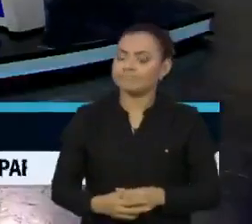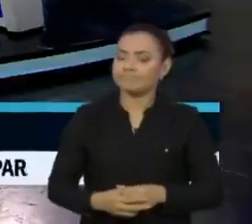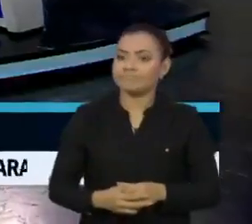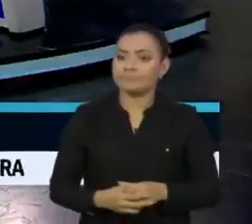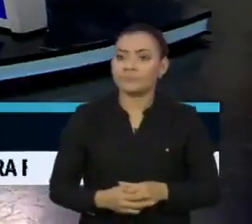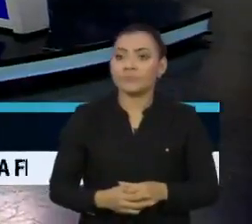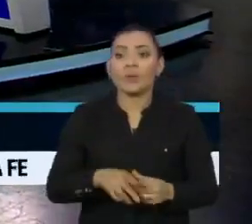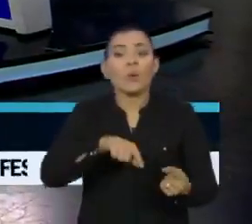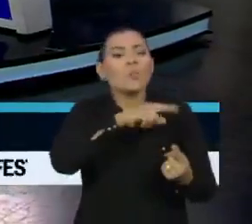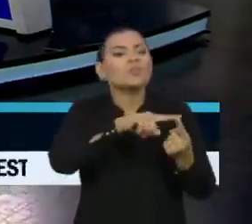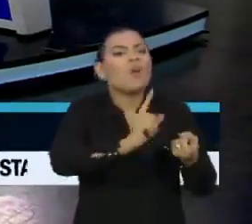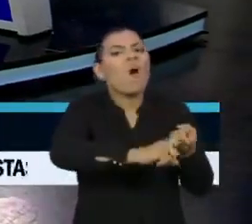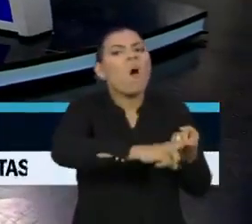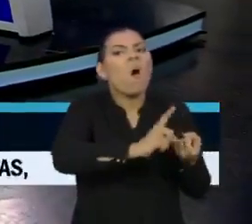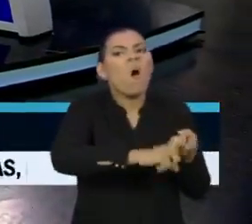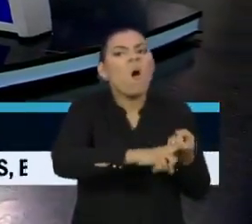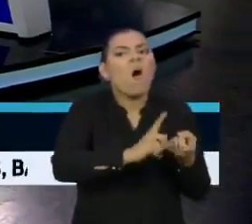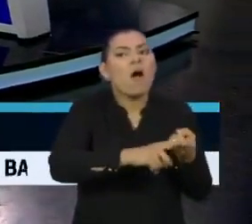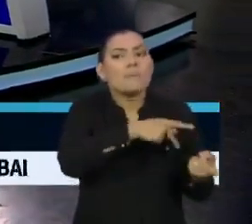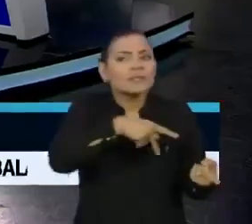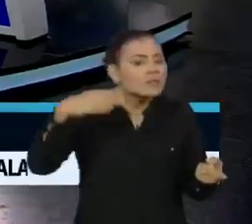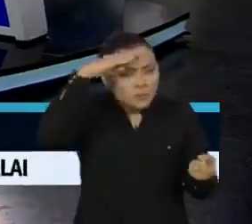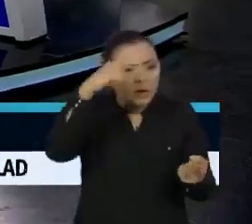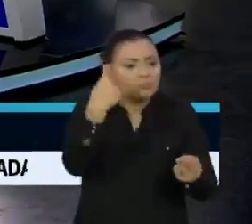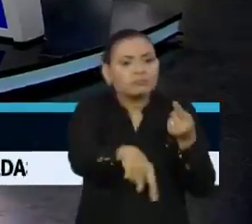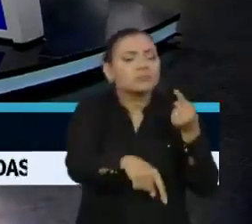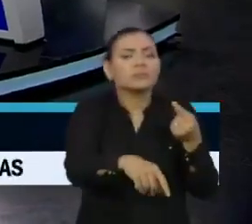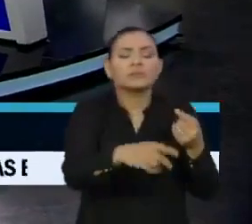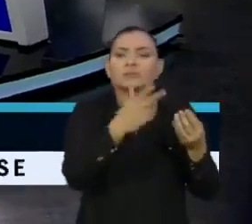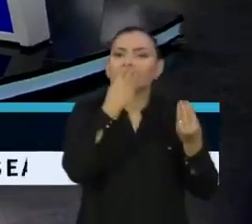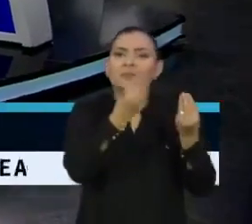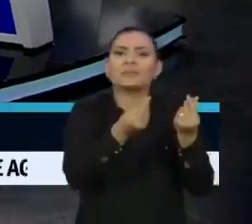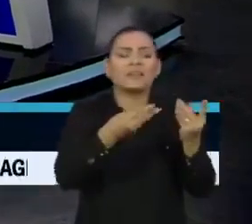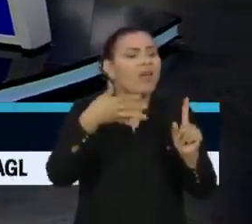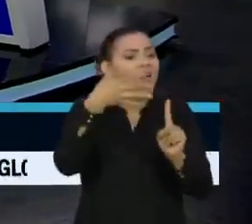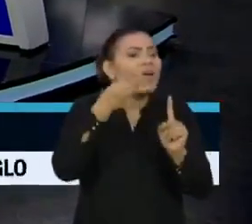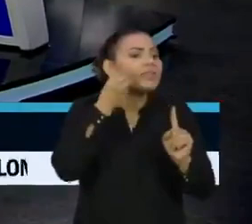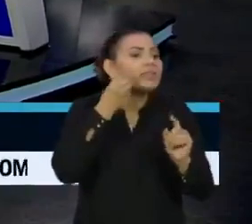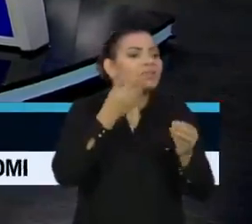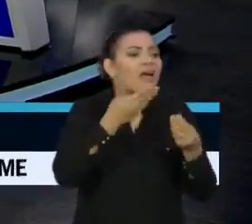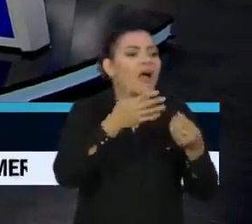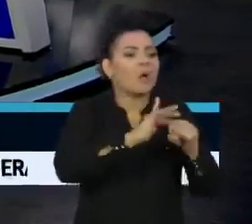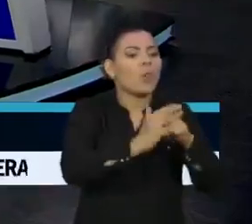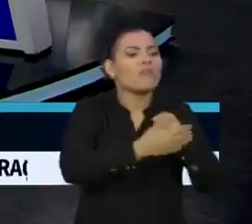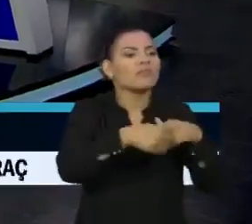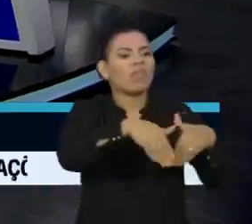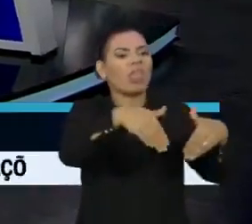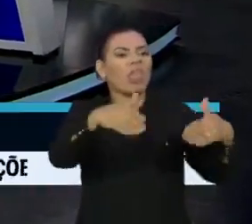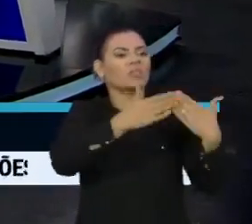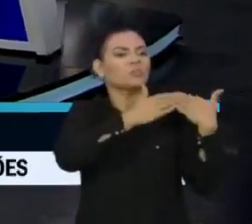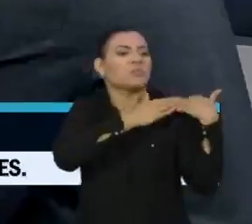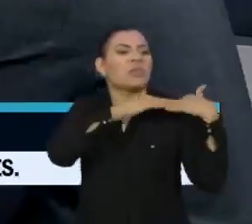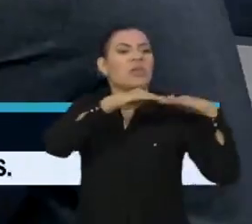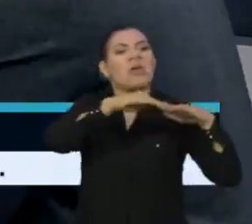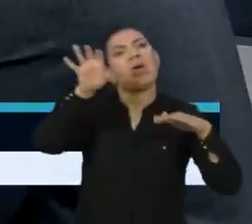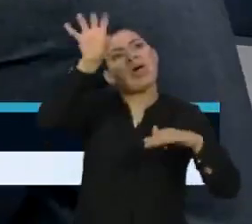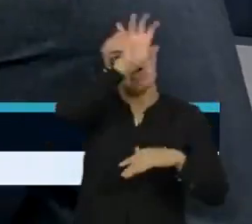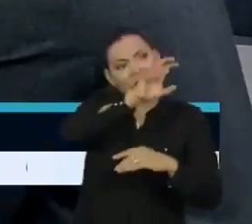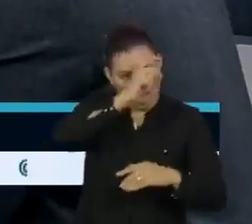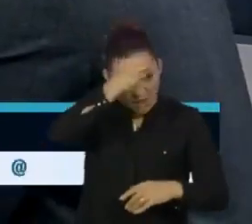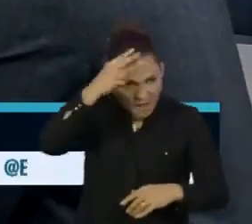o objetivo dessas ameaças do presidente bolsonaro que não se concretiza é só narrativa para tentar colocar a pandemia no colo os governadores e prefeitos